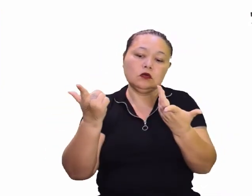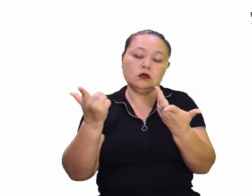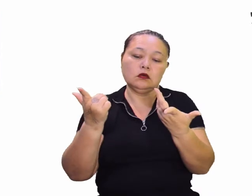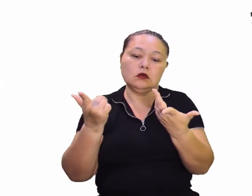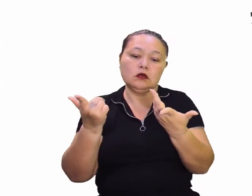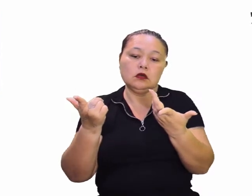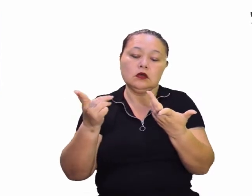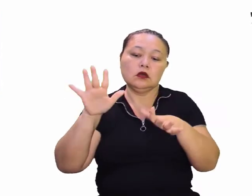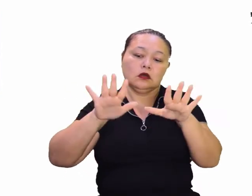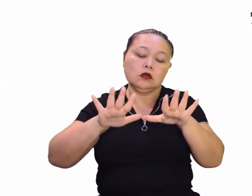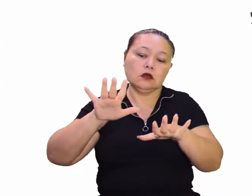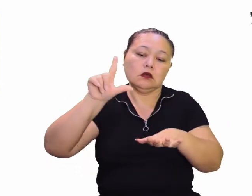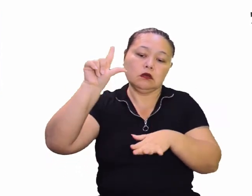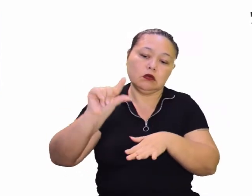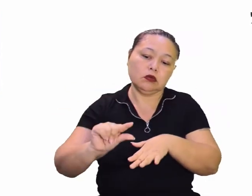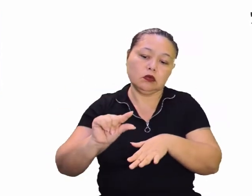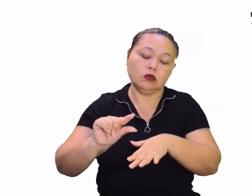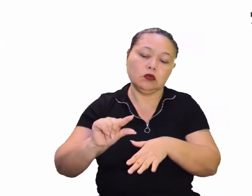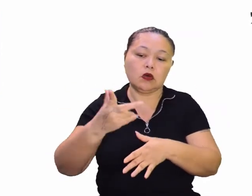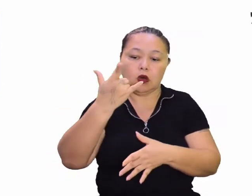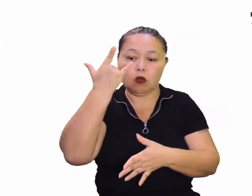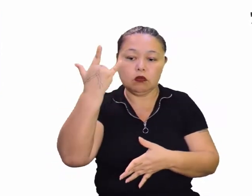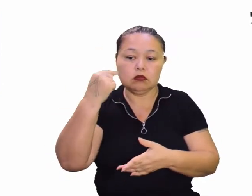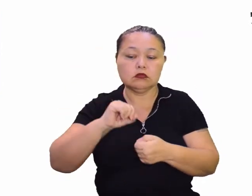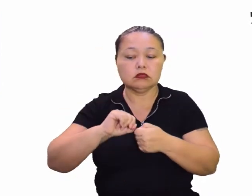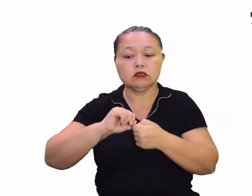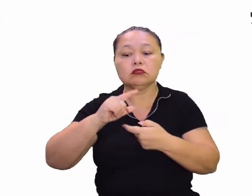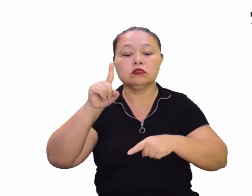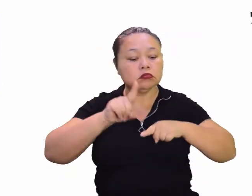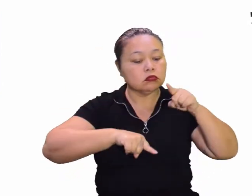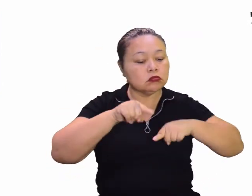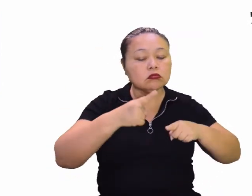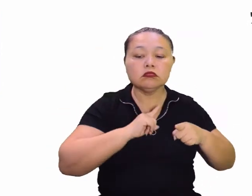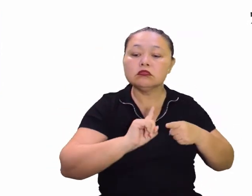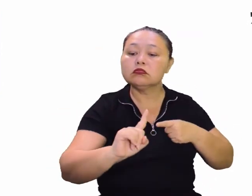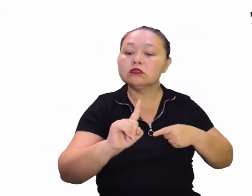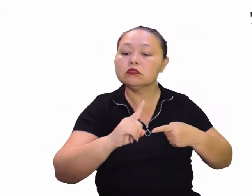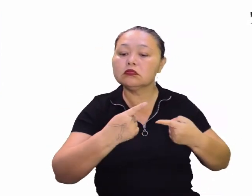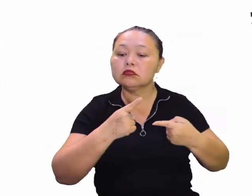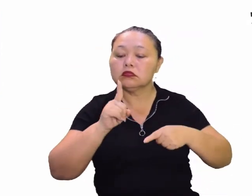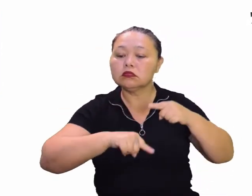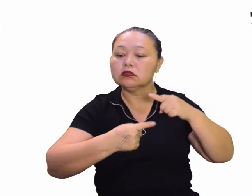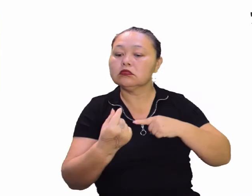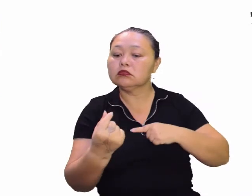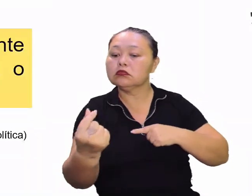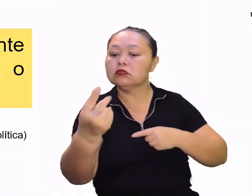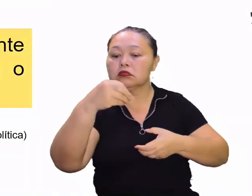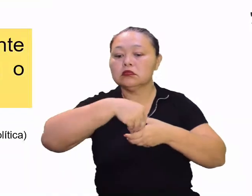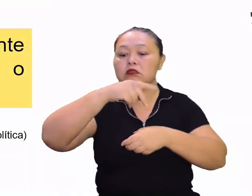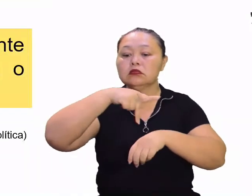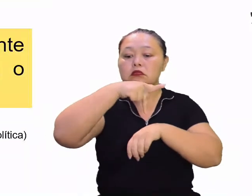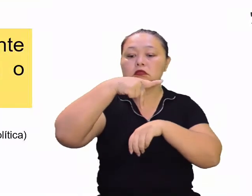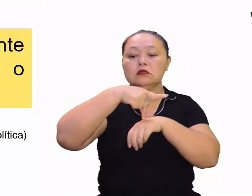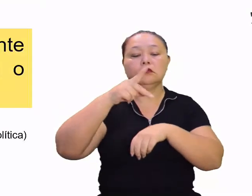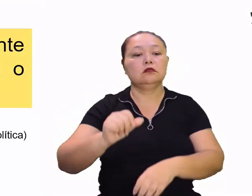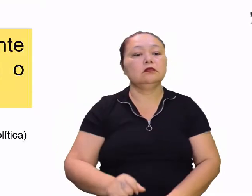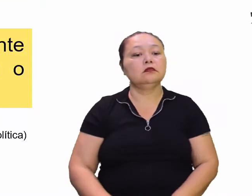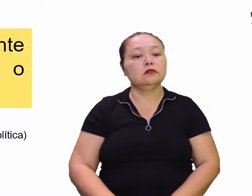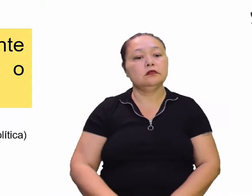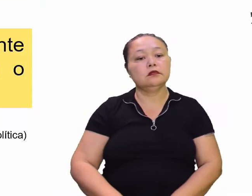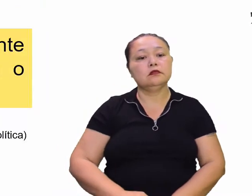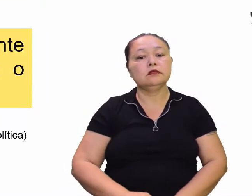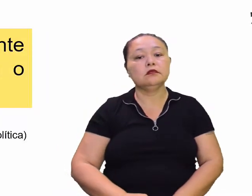deficiências, certamente um menor lucro em cima da sua circulação de riquezas do país.